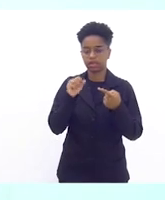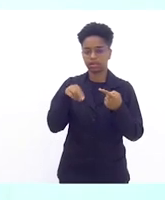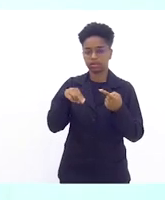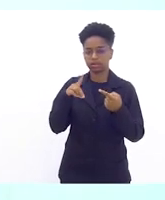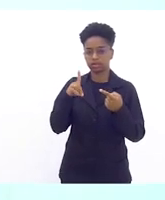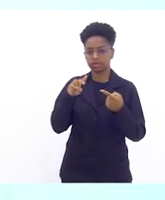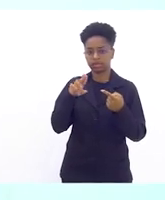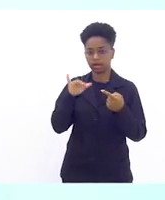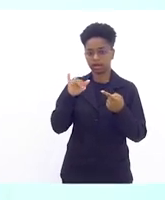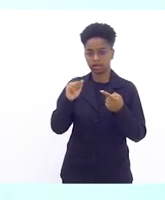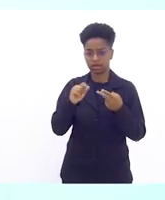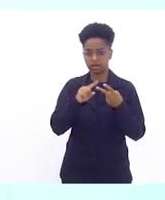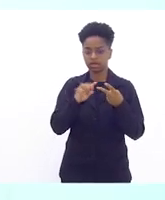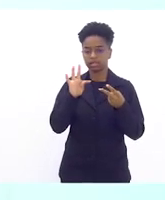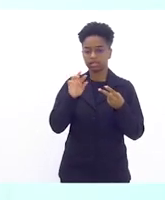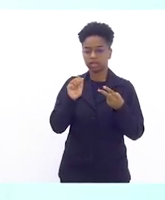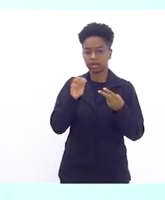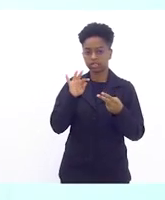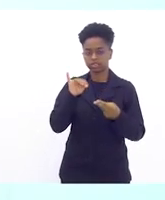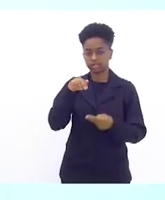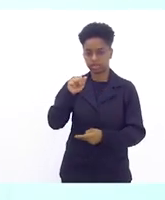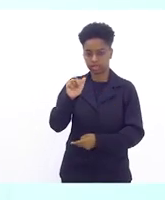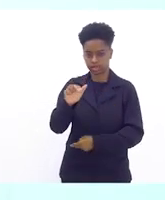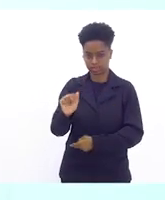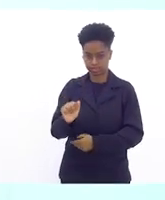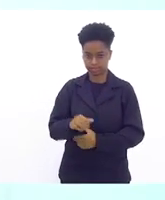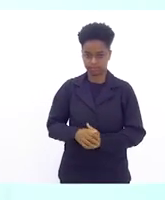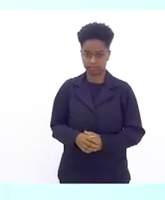Galego e Tatiana Abranches